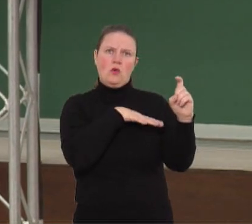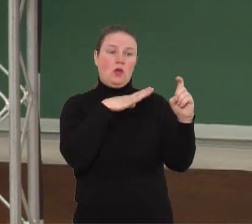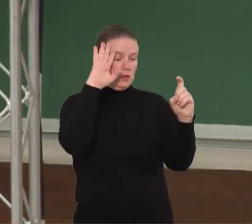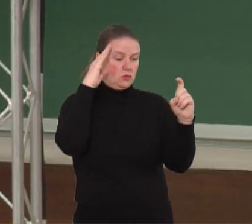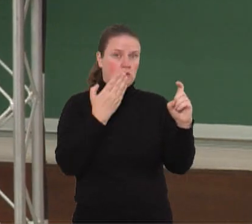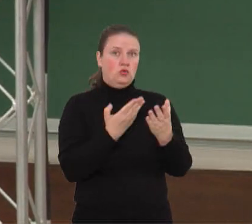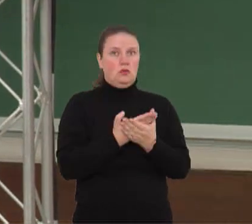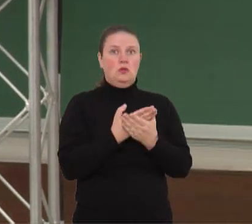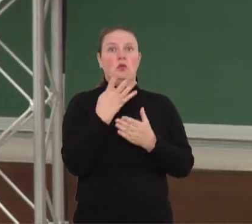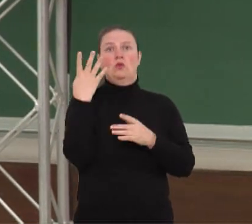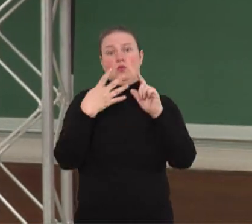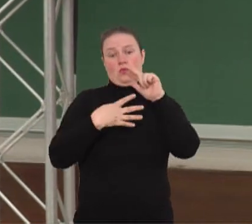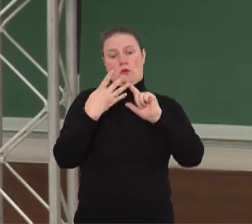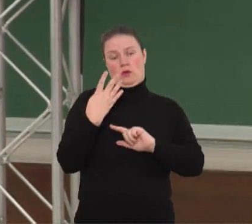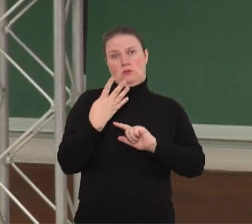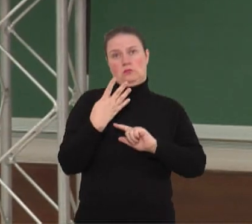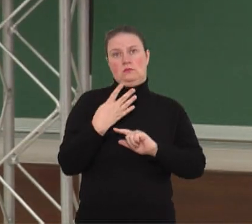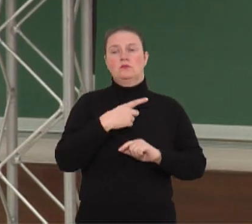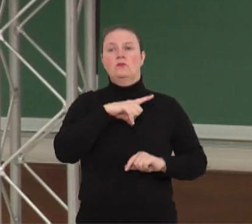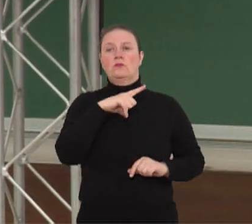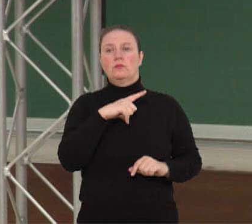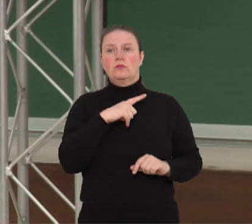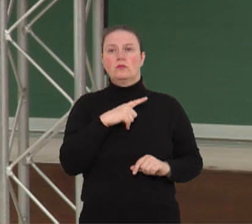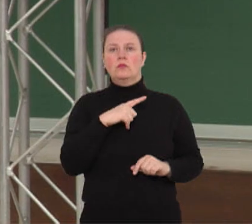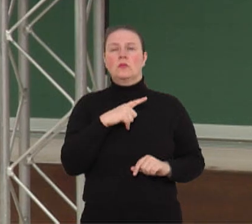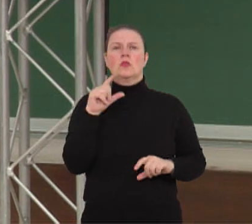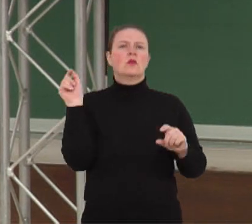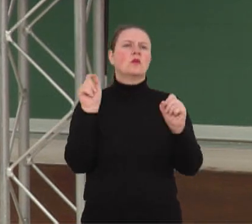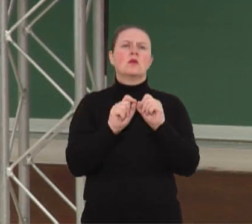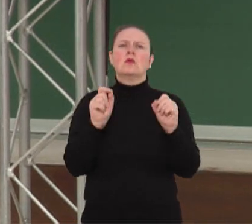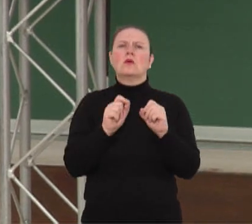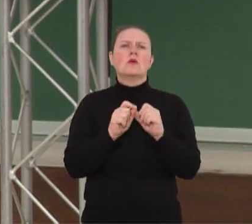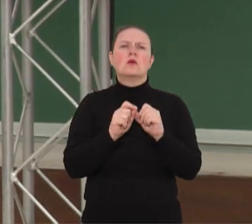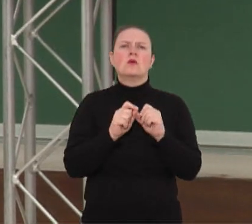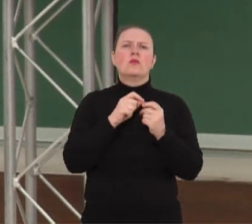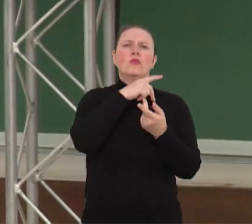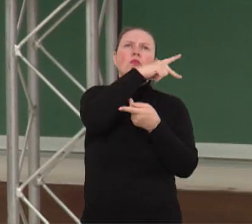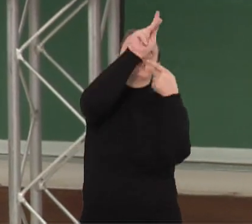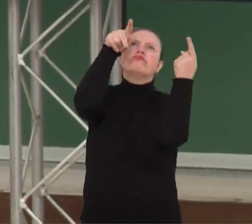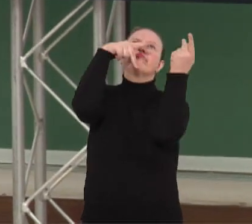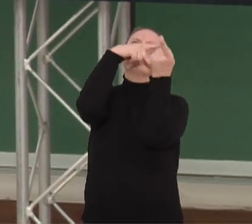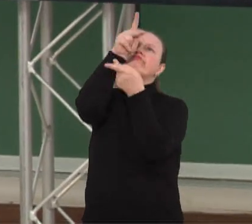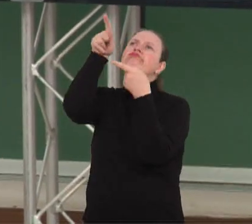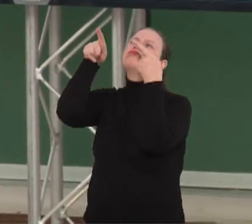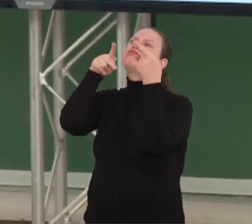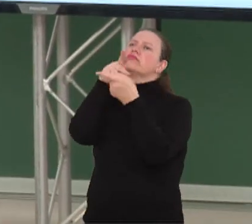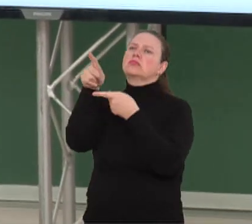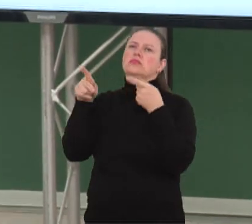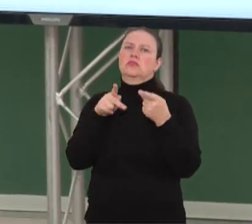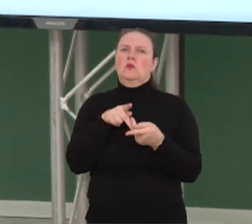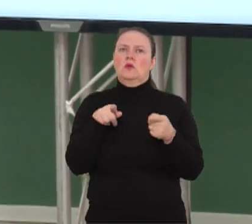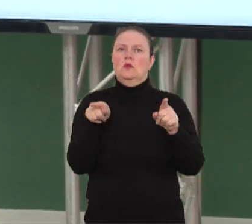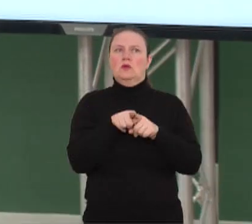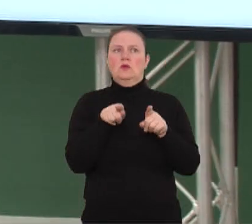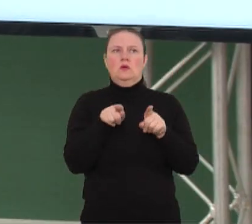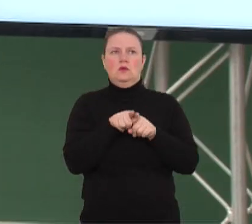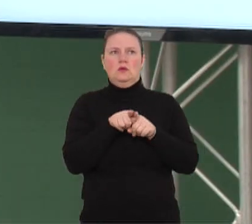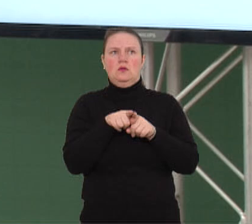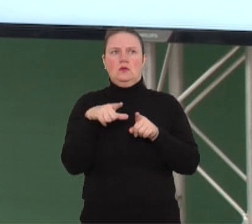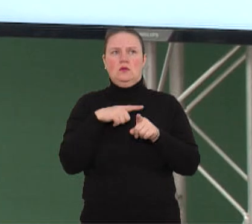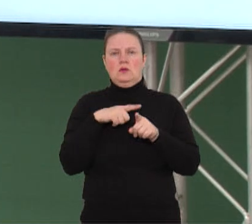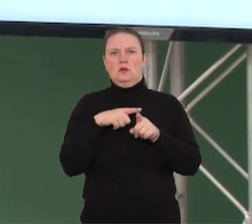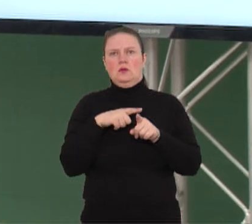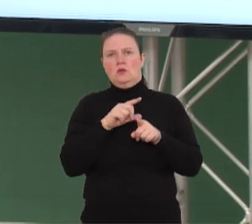do ponto do meio, a fazer o universo. E os pontos colaterais, que a gente tem